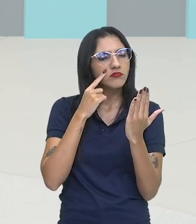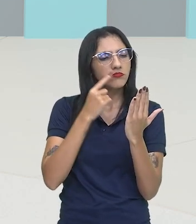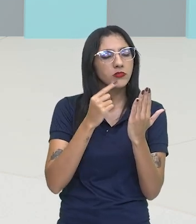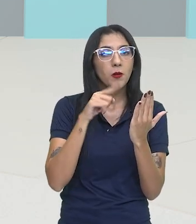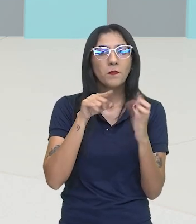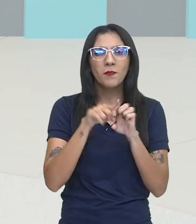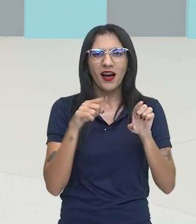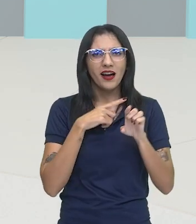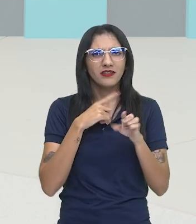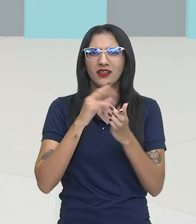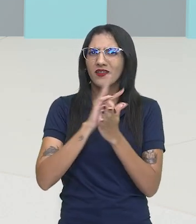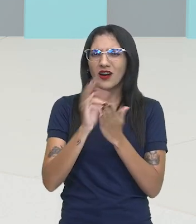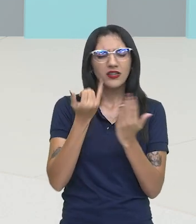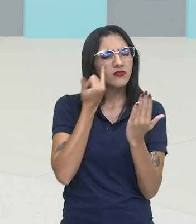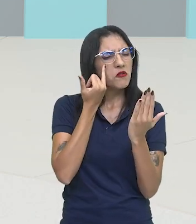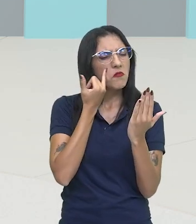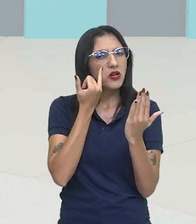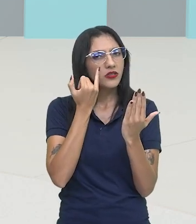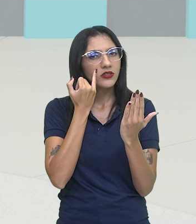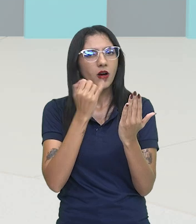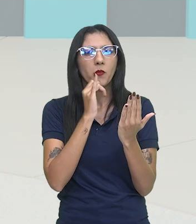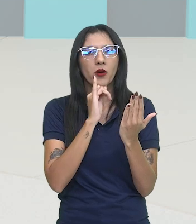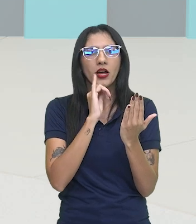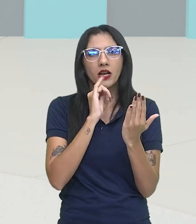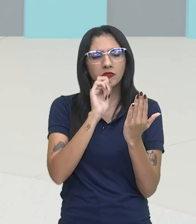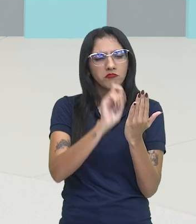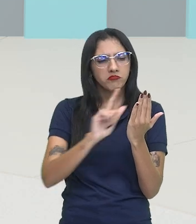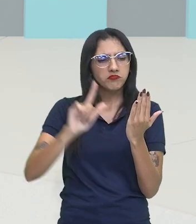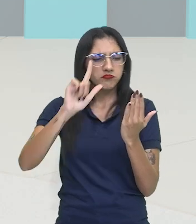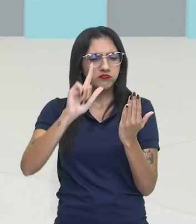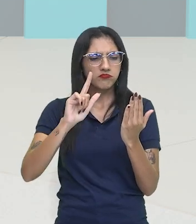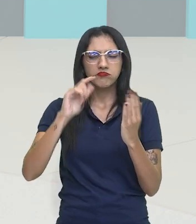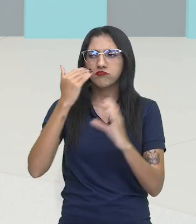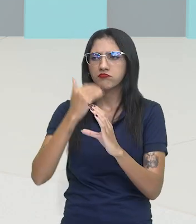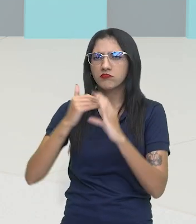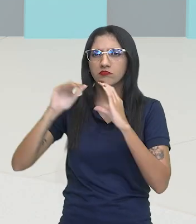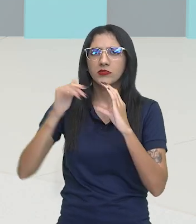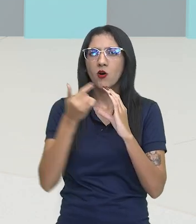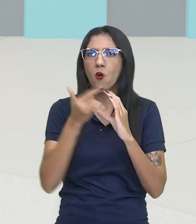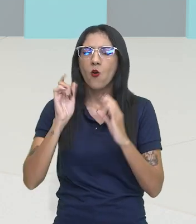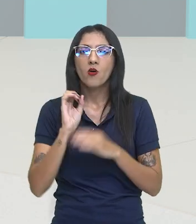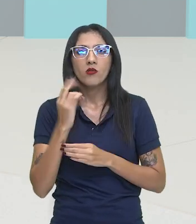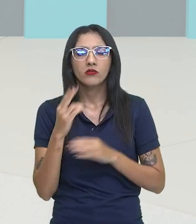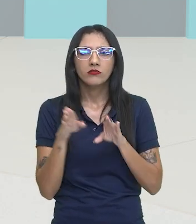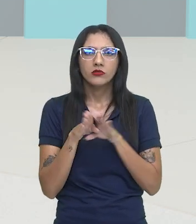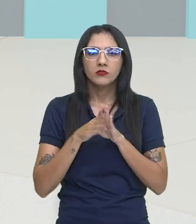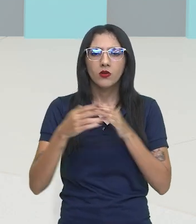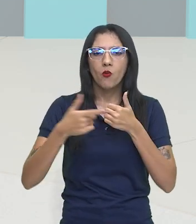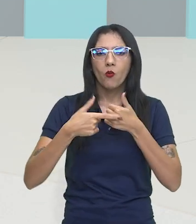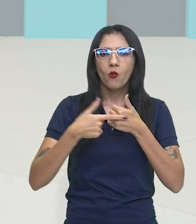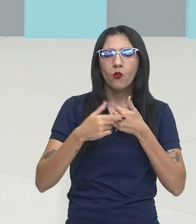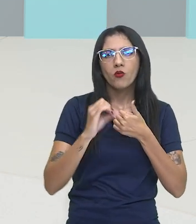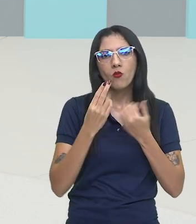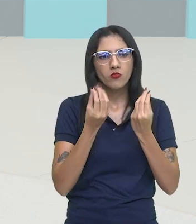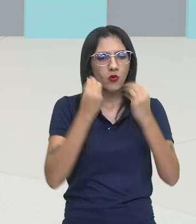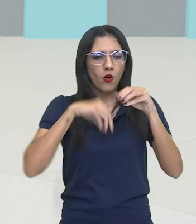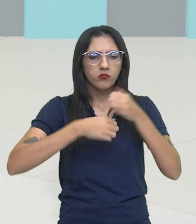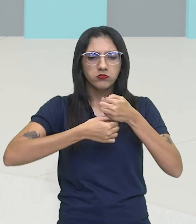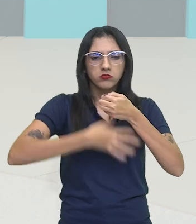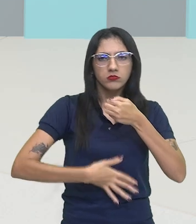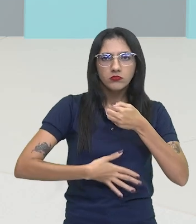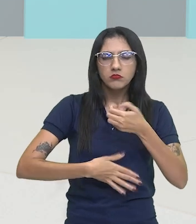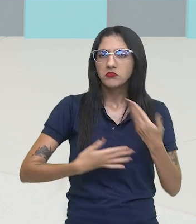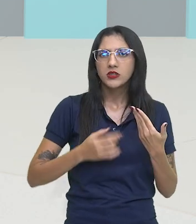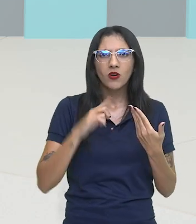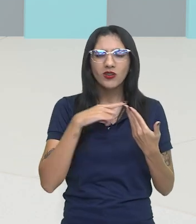de comandos para você fazer. Existe o compartilhar, existe o curtir, por exemplo, existe o comentar, ou seja, a sua